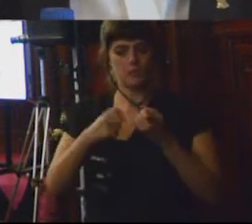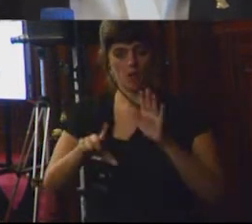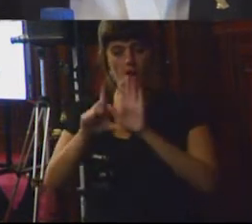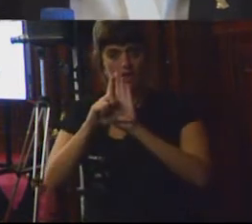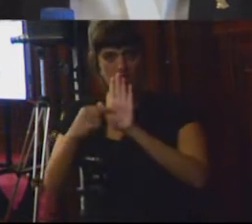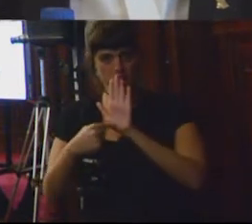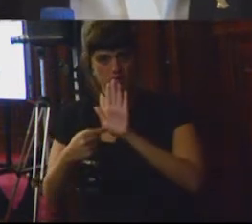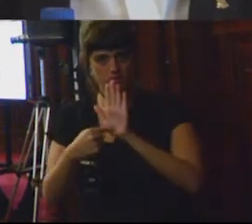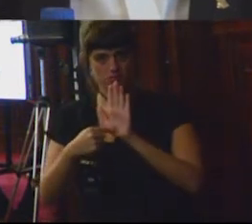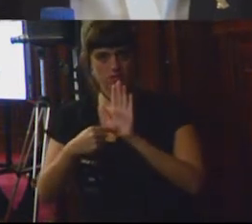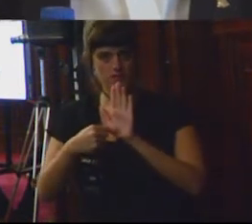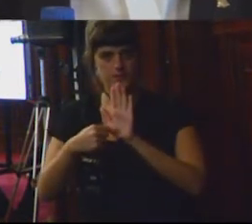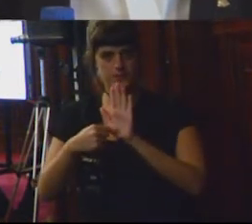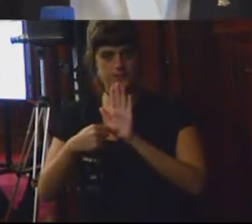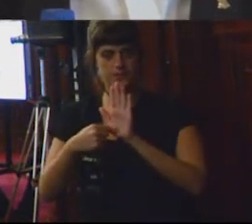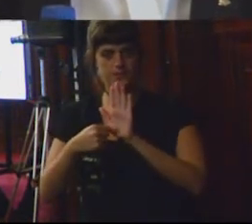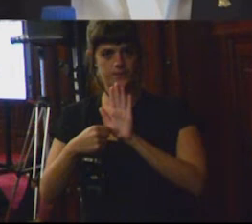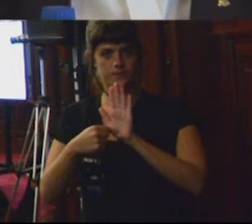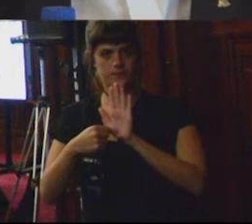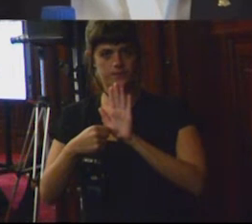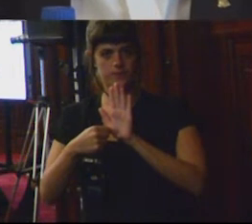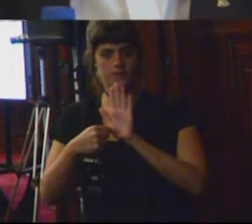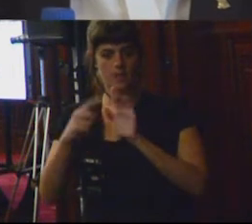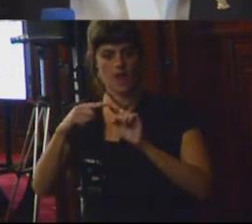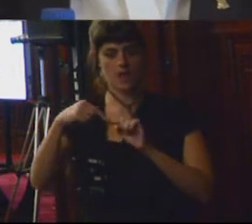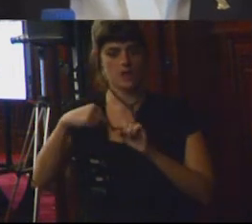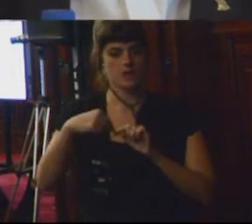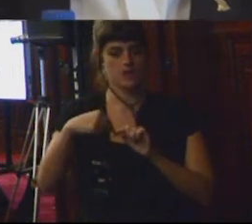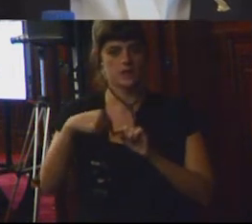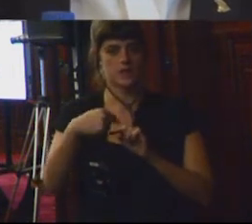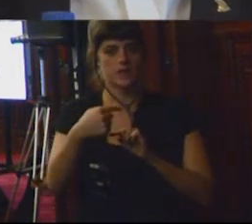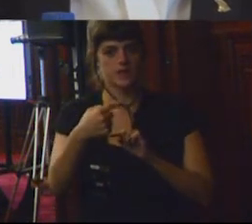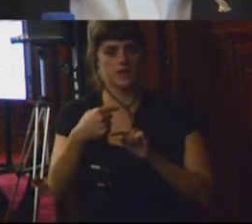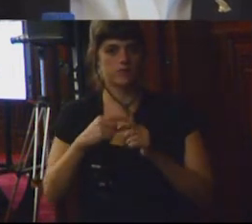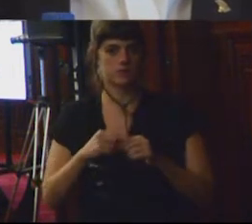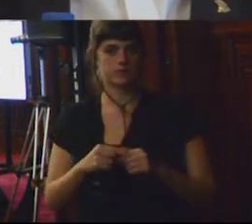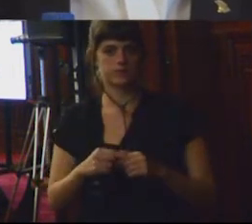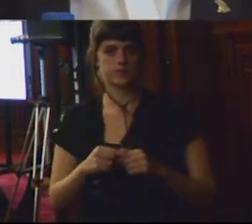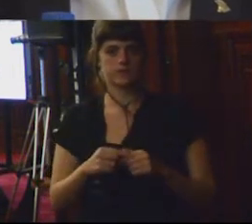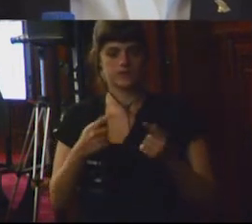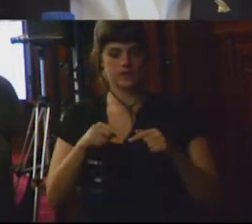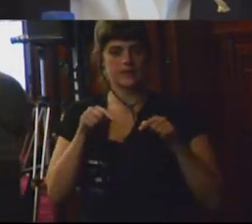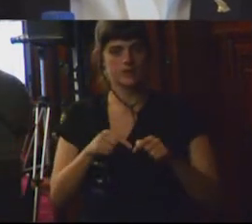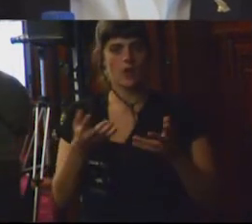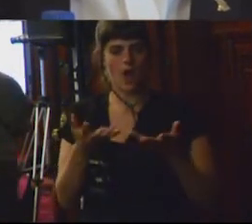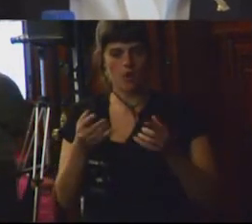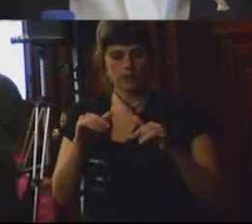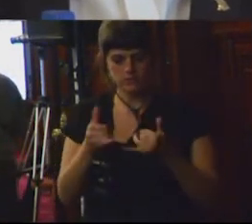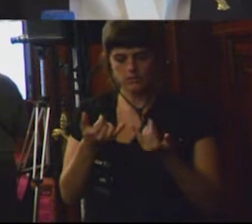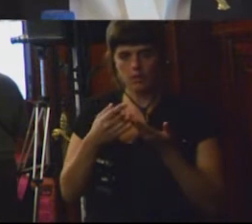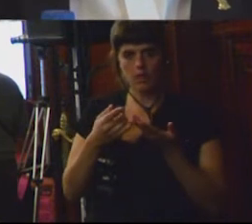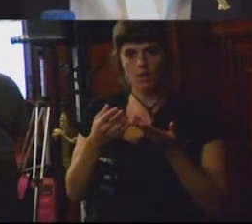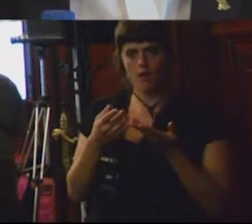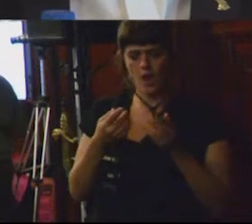a andar e, consequentemente, está sendo ultrapassado, está sendo violado essa nova lei da